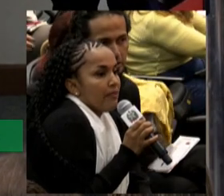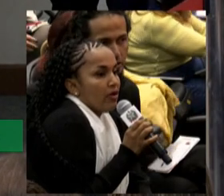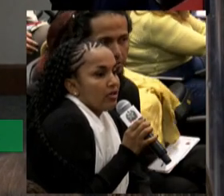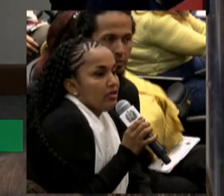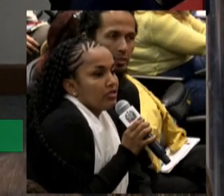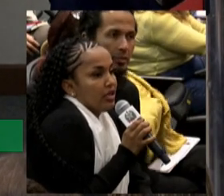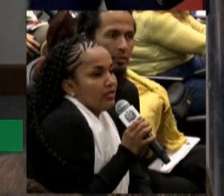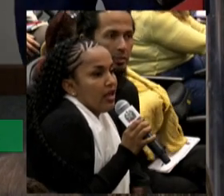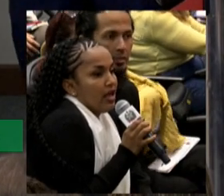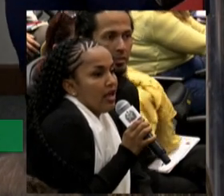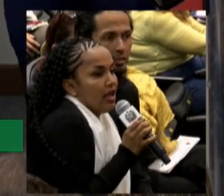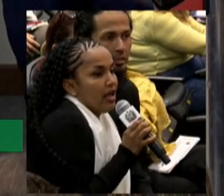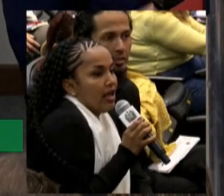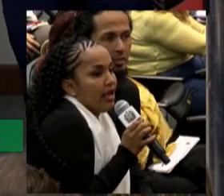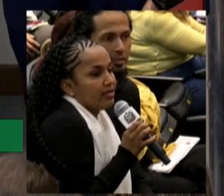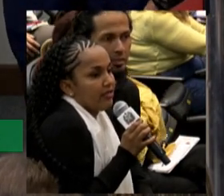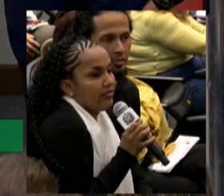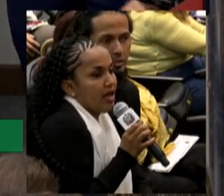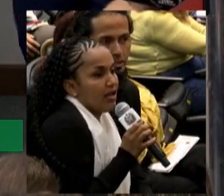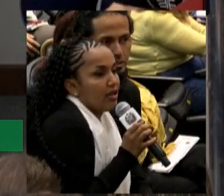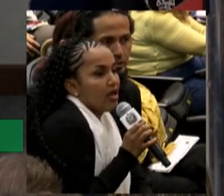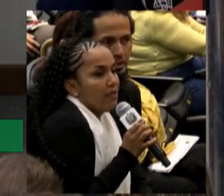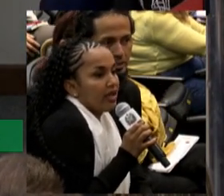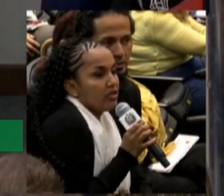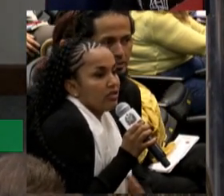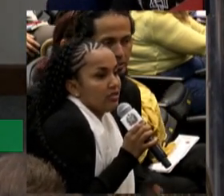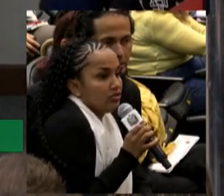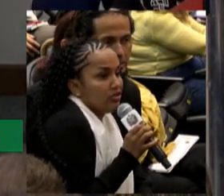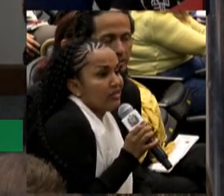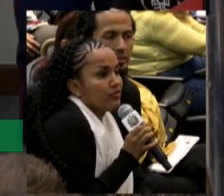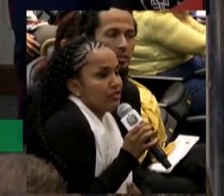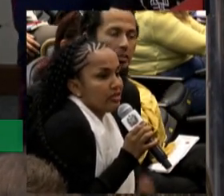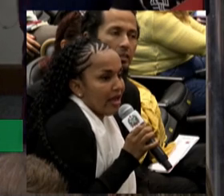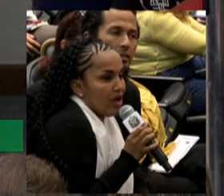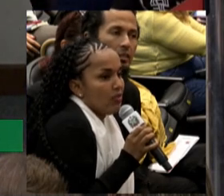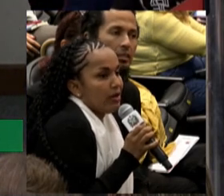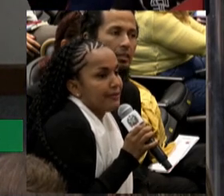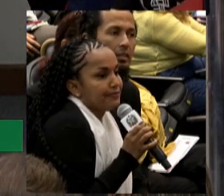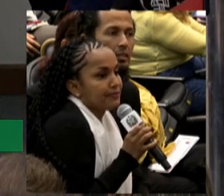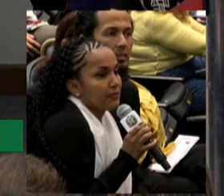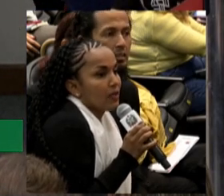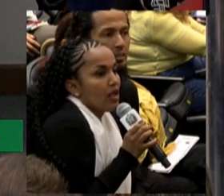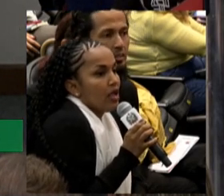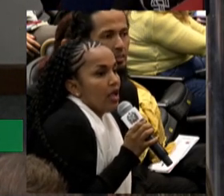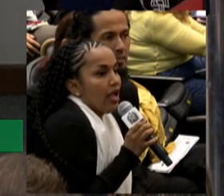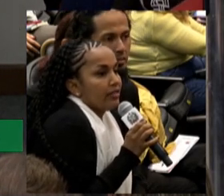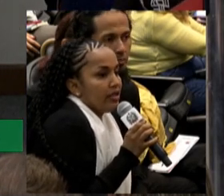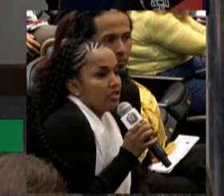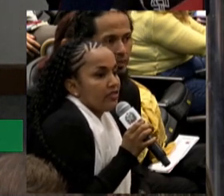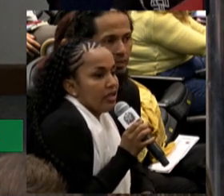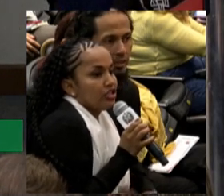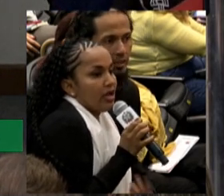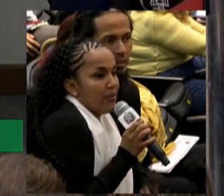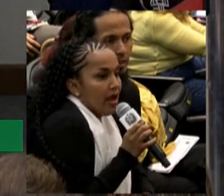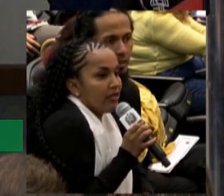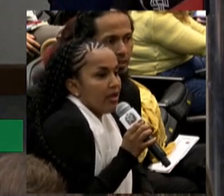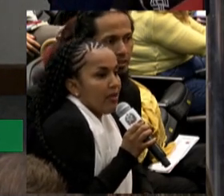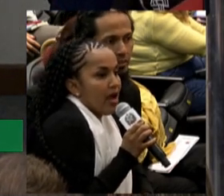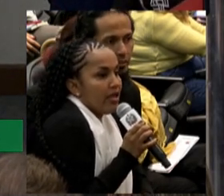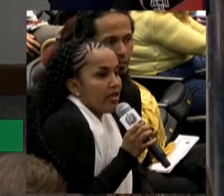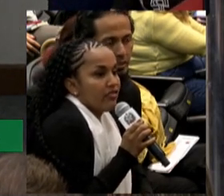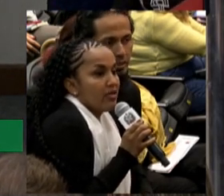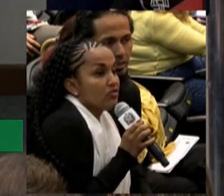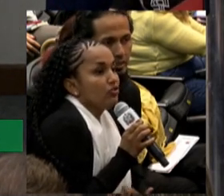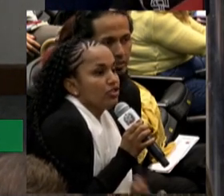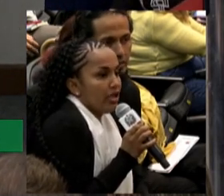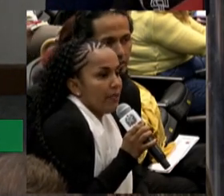Então, é importante essa fala, para que não tenha essa justificativa de trauma. É triste, às vezes, a gente